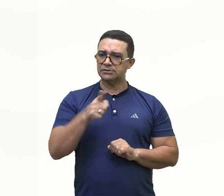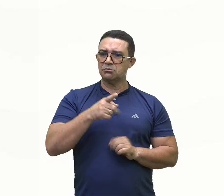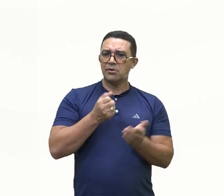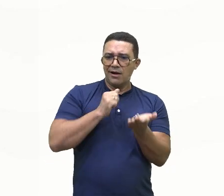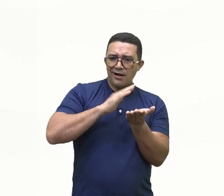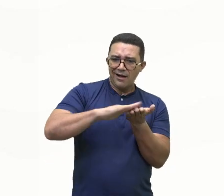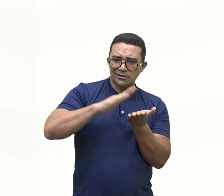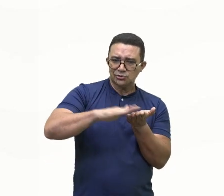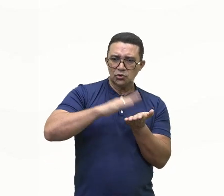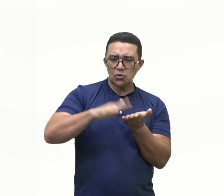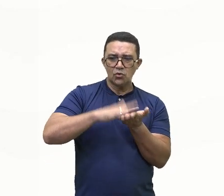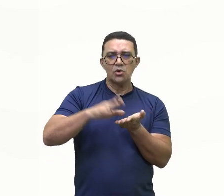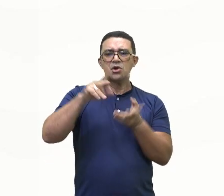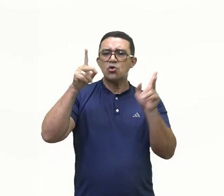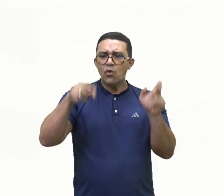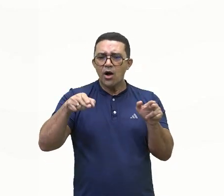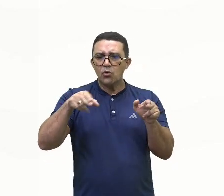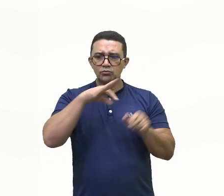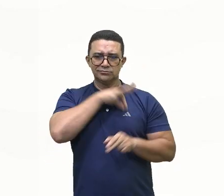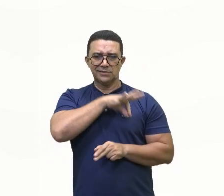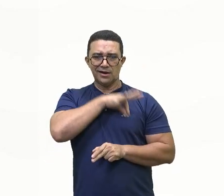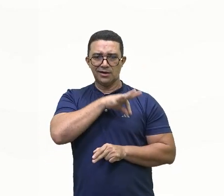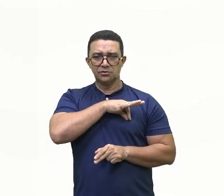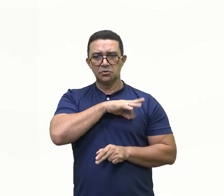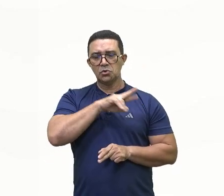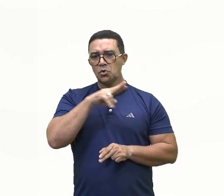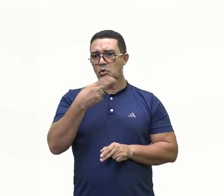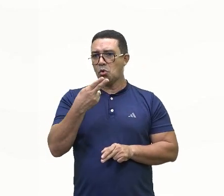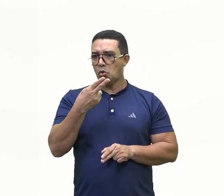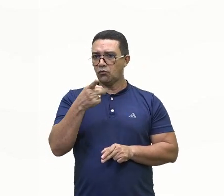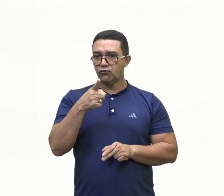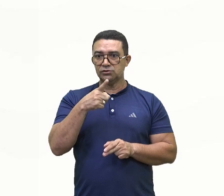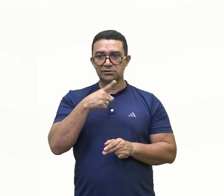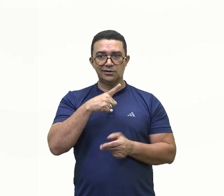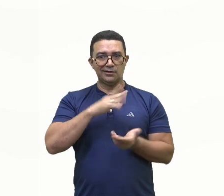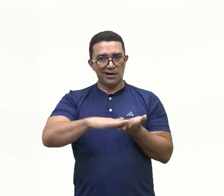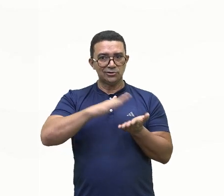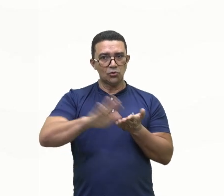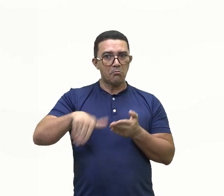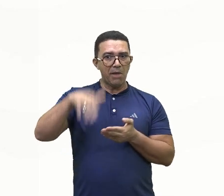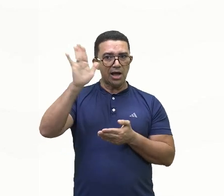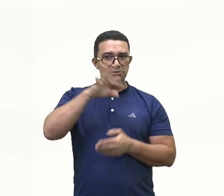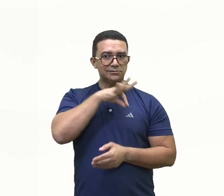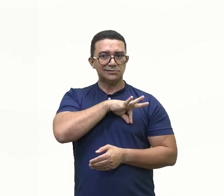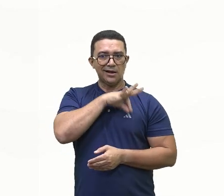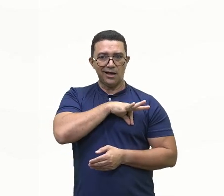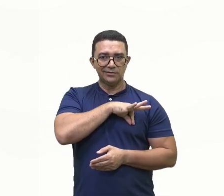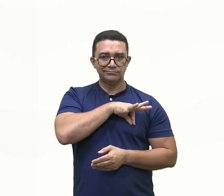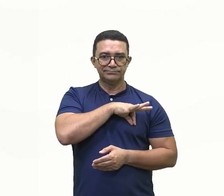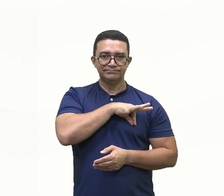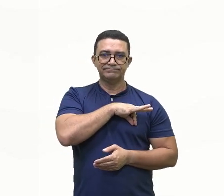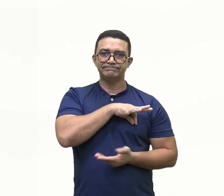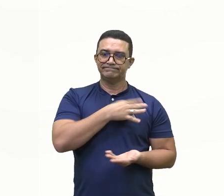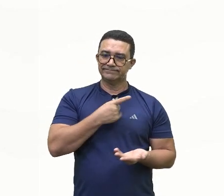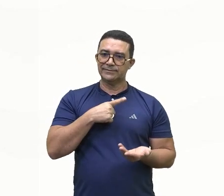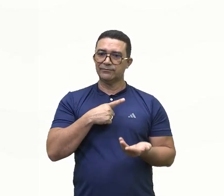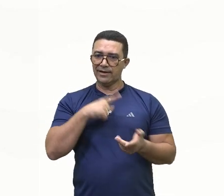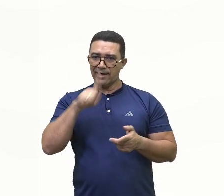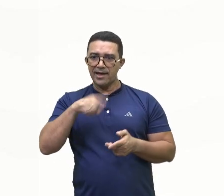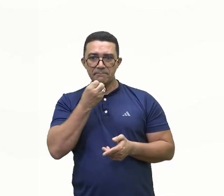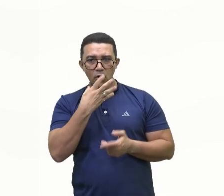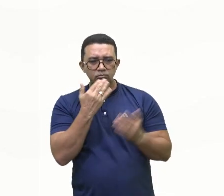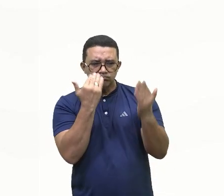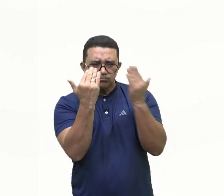recebeu. Ou foi deficitário, você gastou mais do que recebeu. Então, sempre faça essa análise